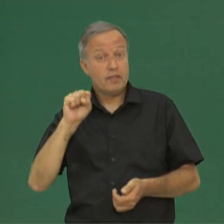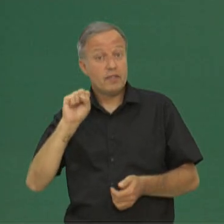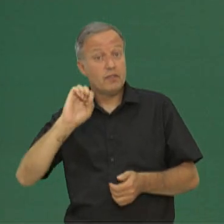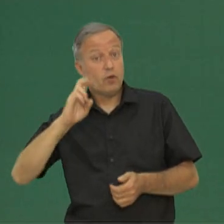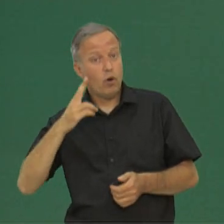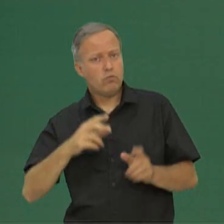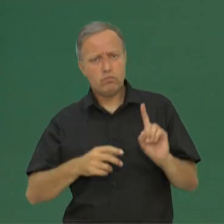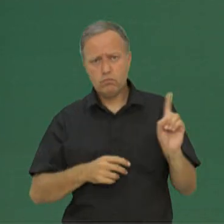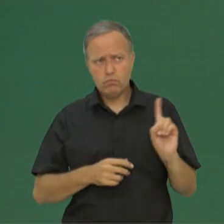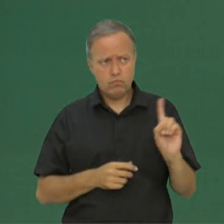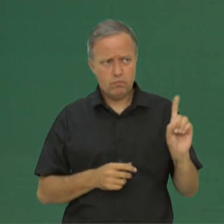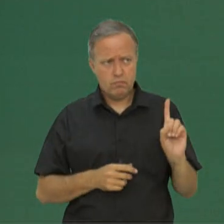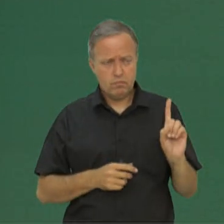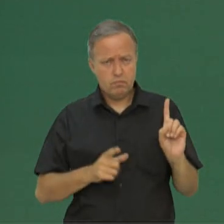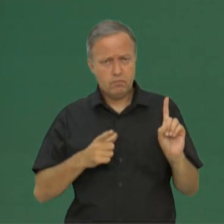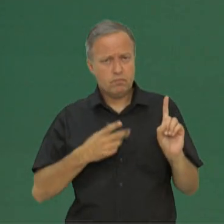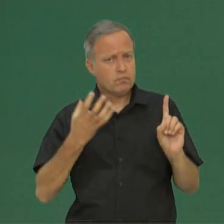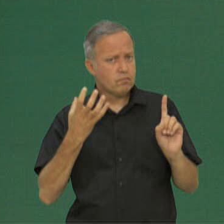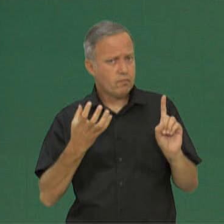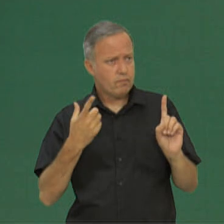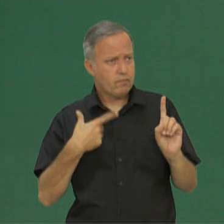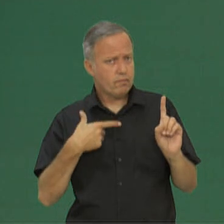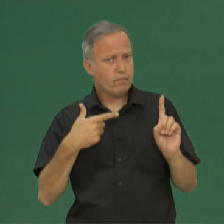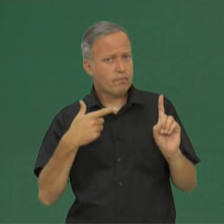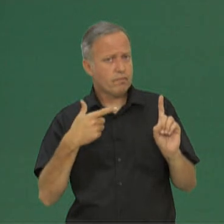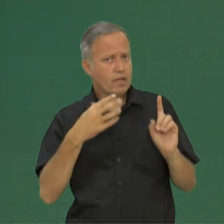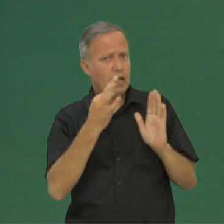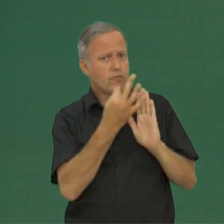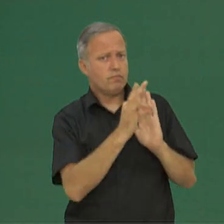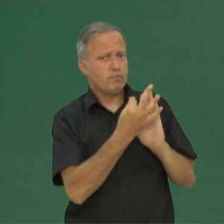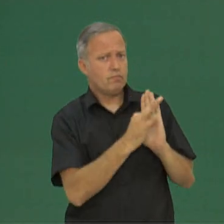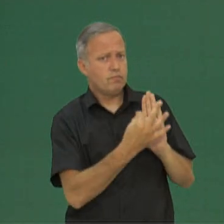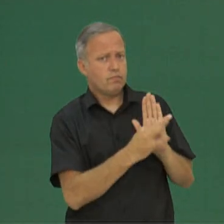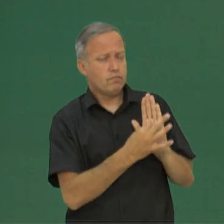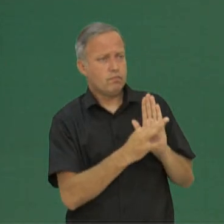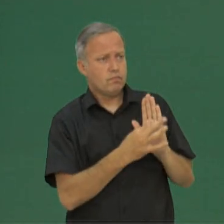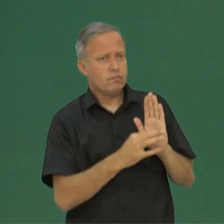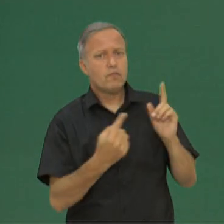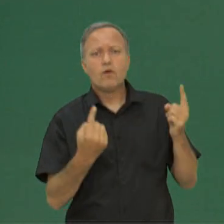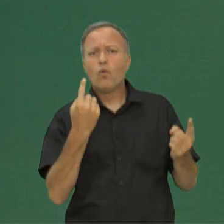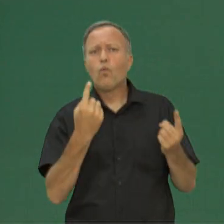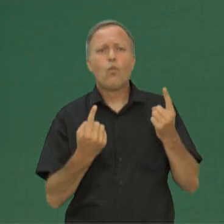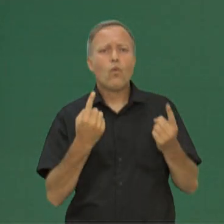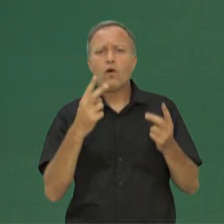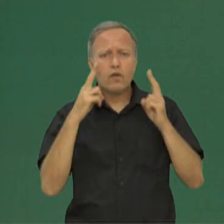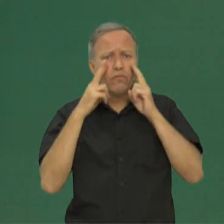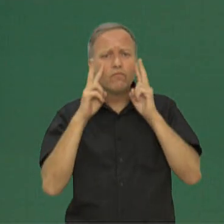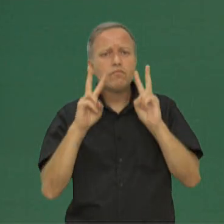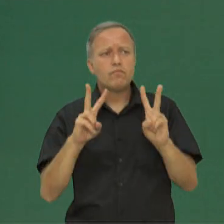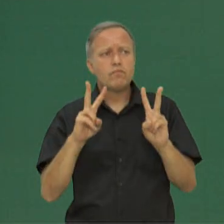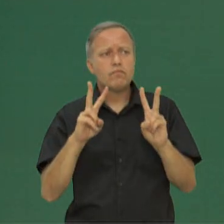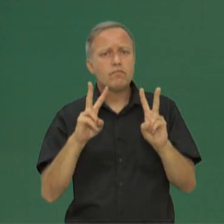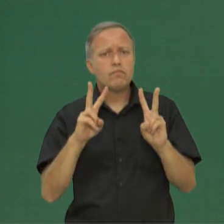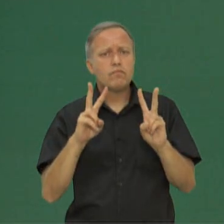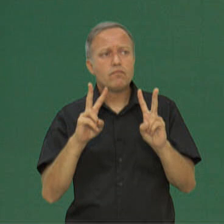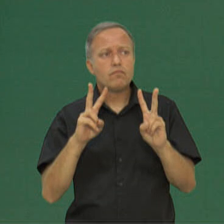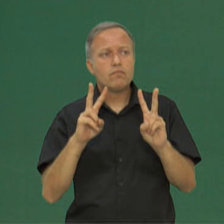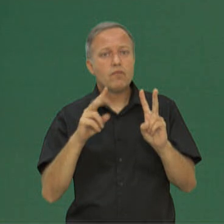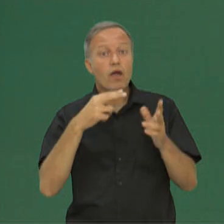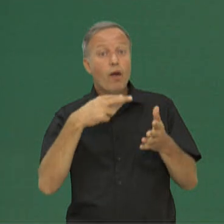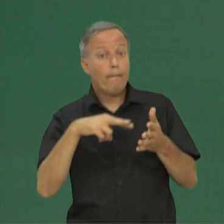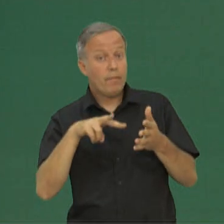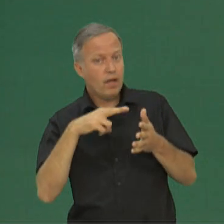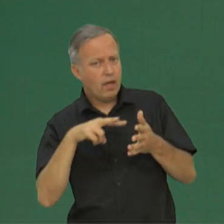tá? Eu quero que você anote aí qual foi o espetáculo que você assistiu. Foi de